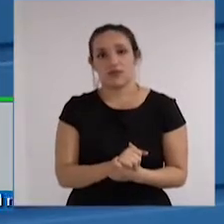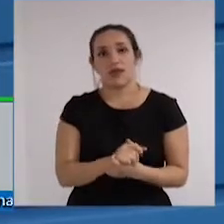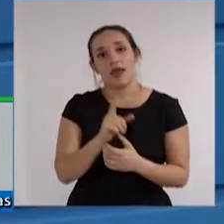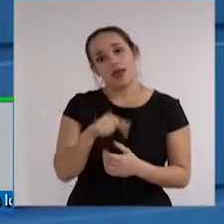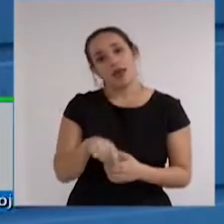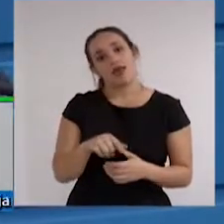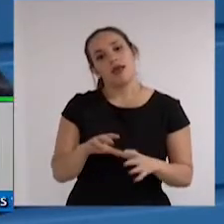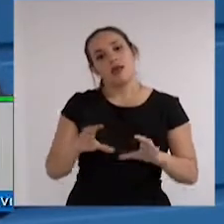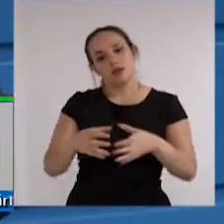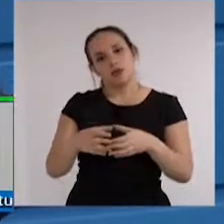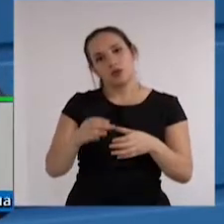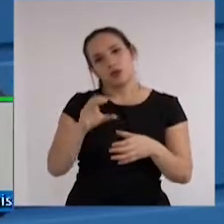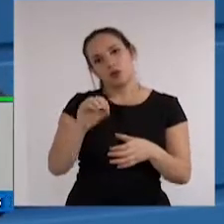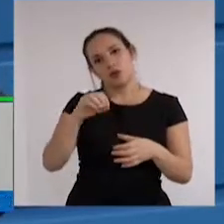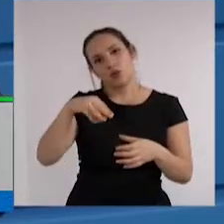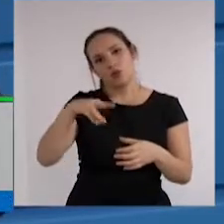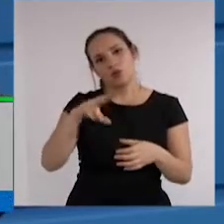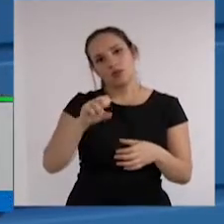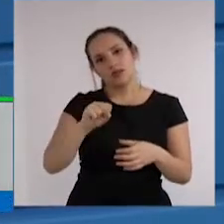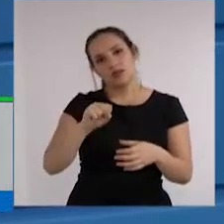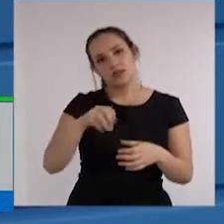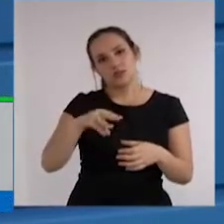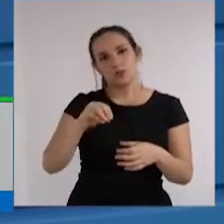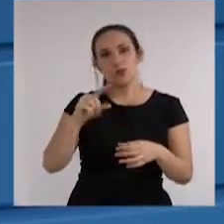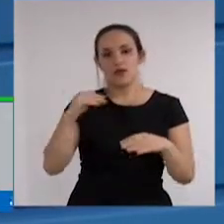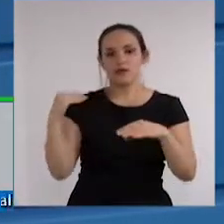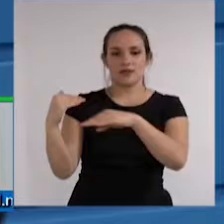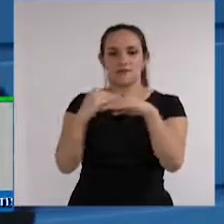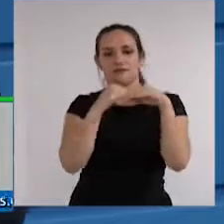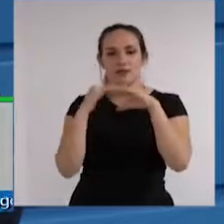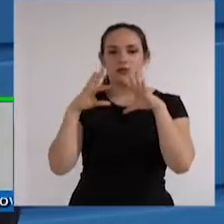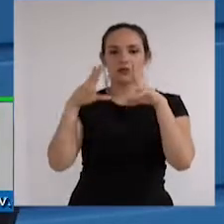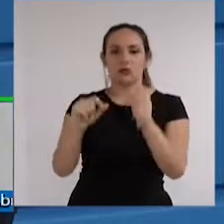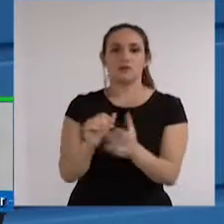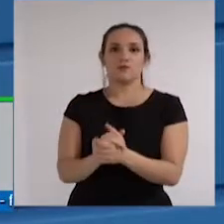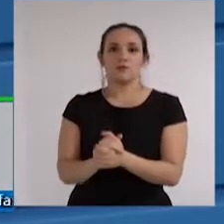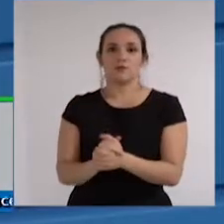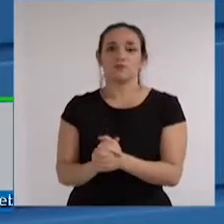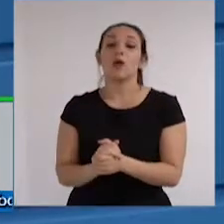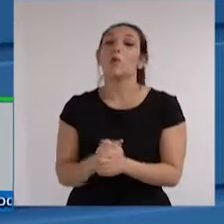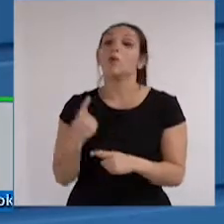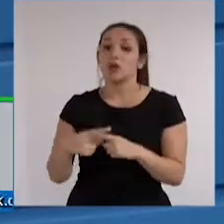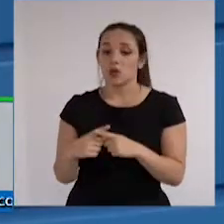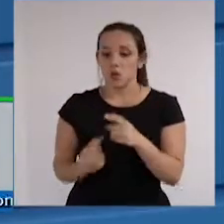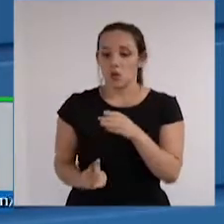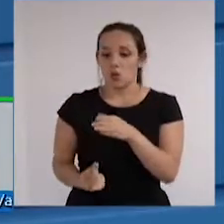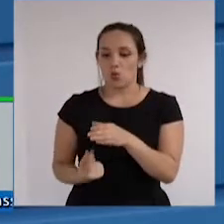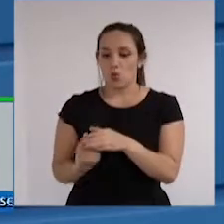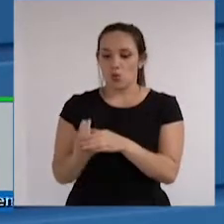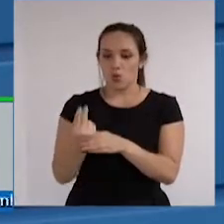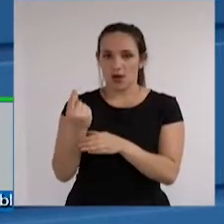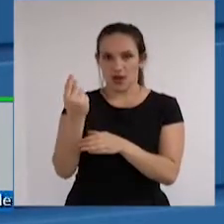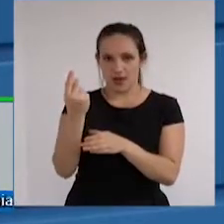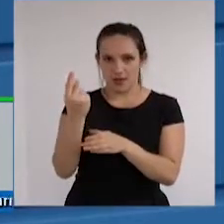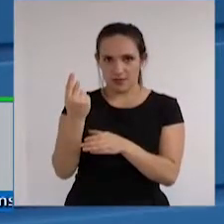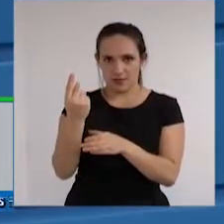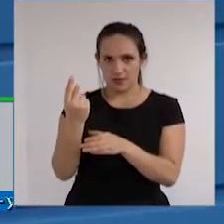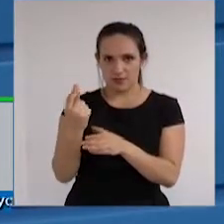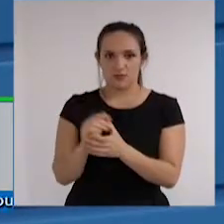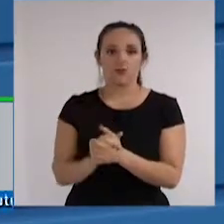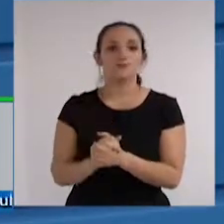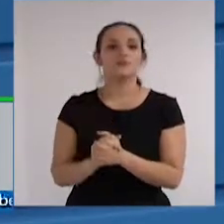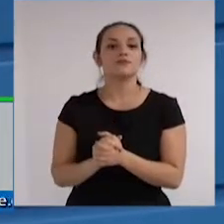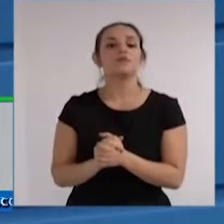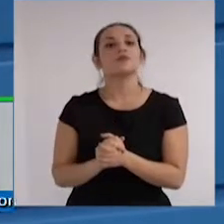pegar e nivelar as pessoas. Quando você tira o capitalismo, quem emprega hoje?